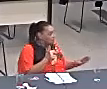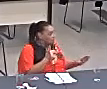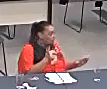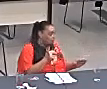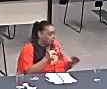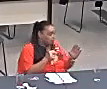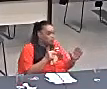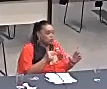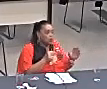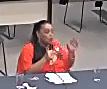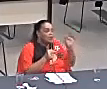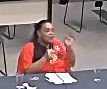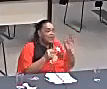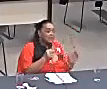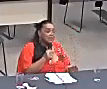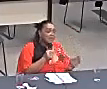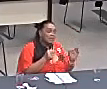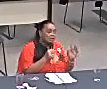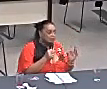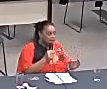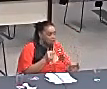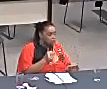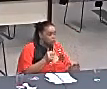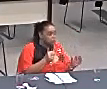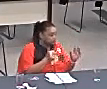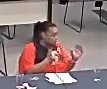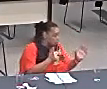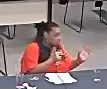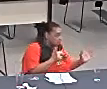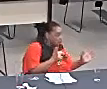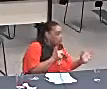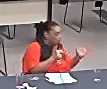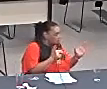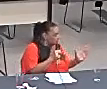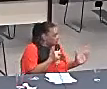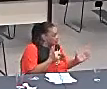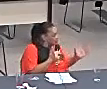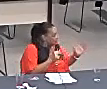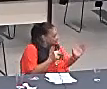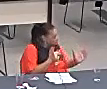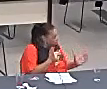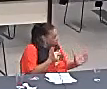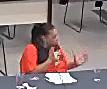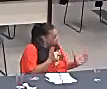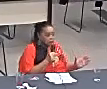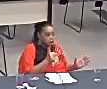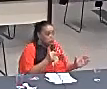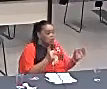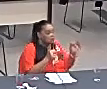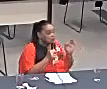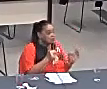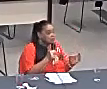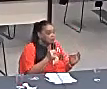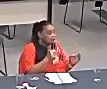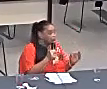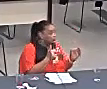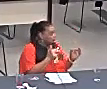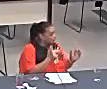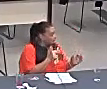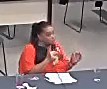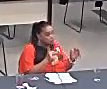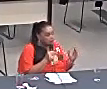extensa. Ah, porque pode não. Que tenha critérios, que nós até podemos sentar e conversar mais a fundo, que seja